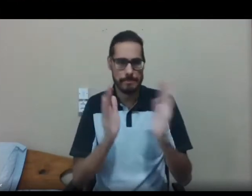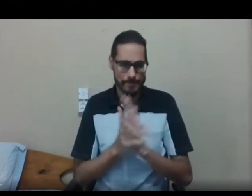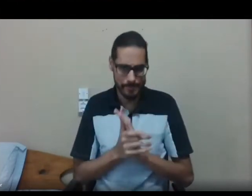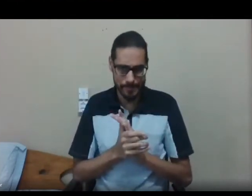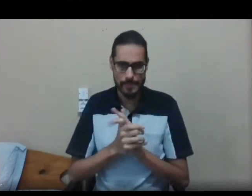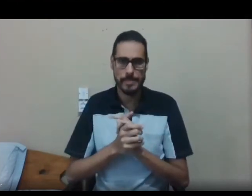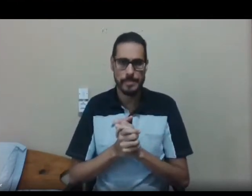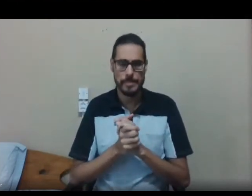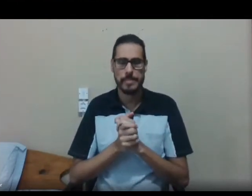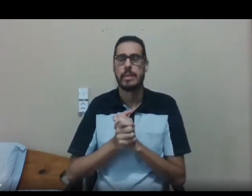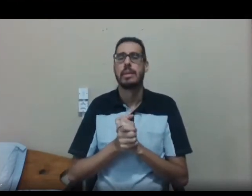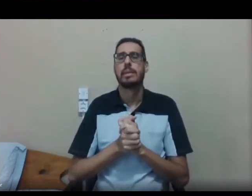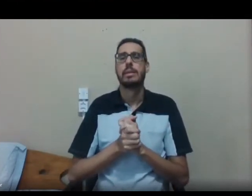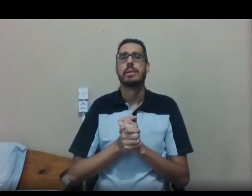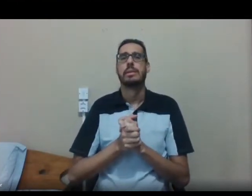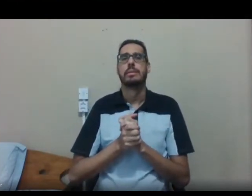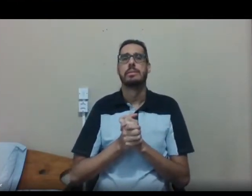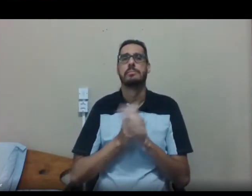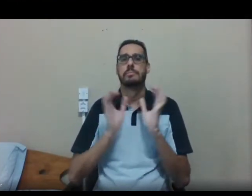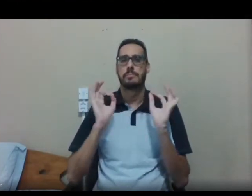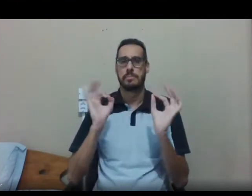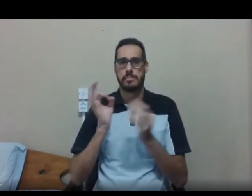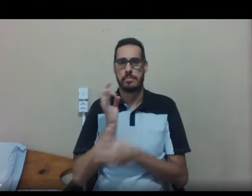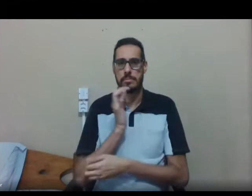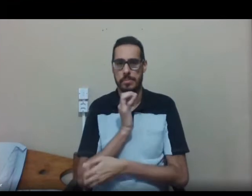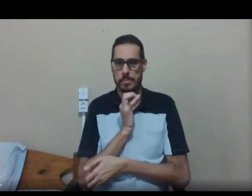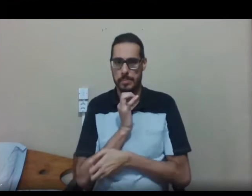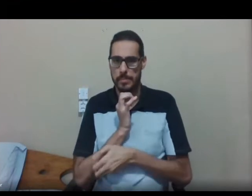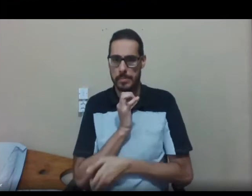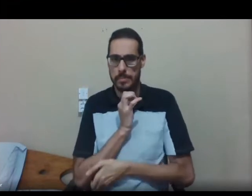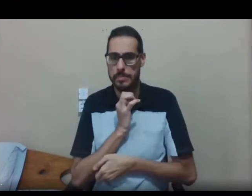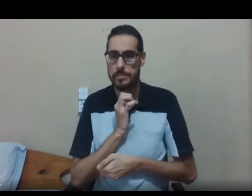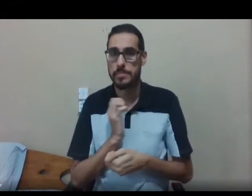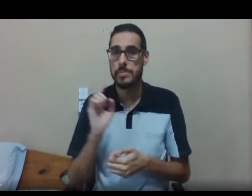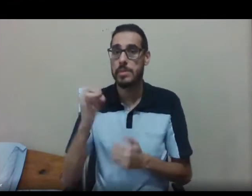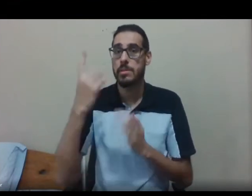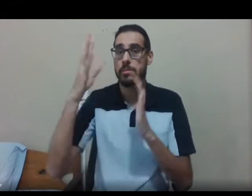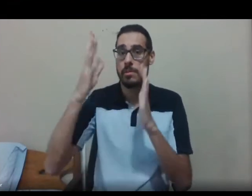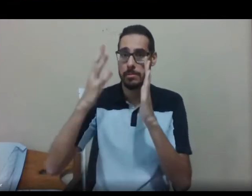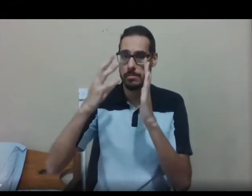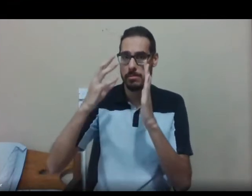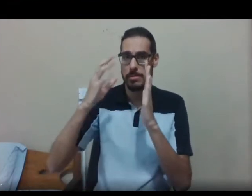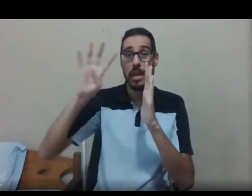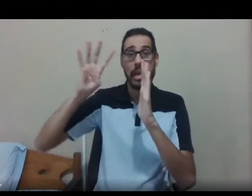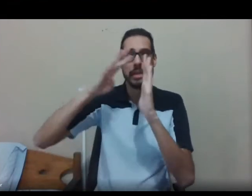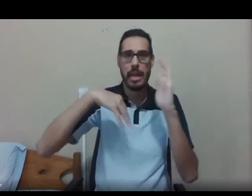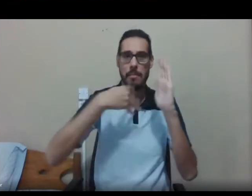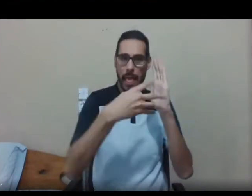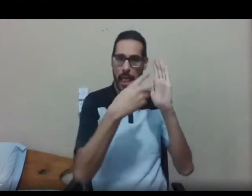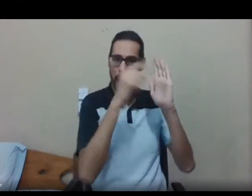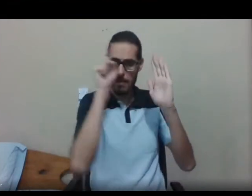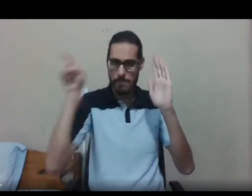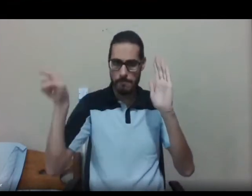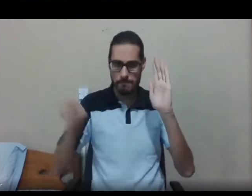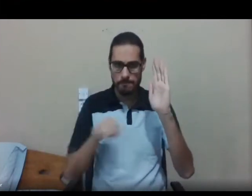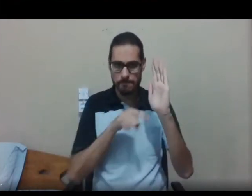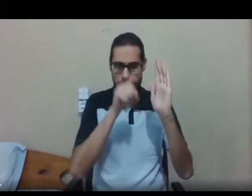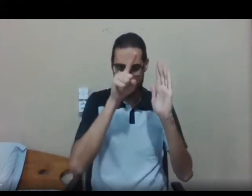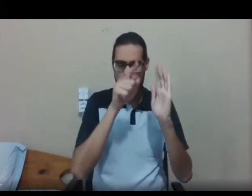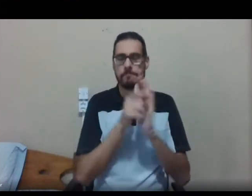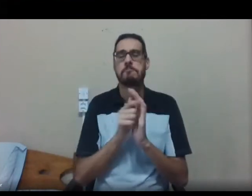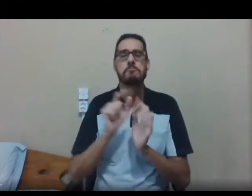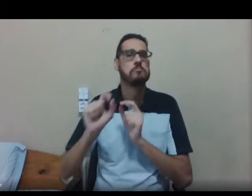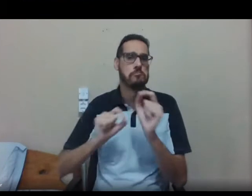ela contribui para que a gente entenda o raciocínio, né, de como vai se dar cada tópico,